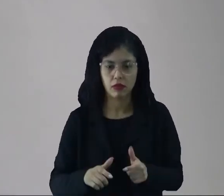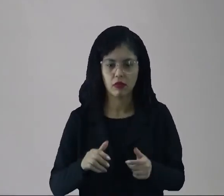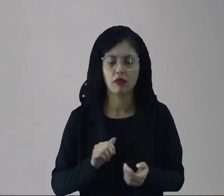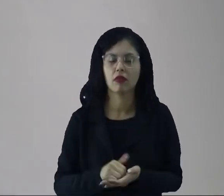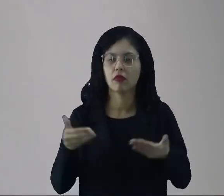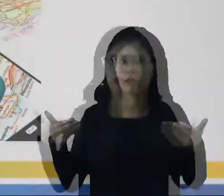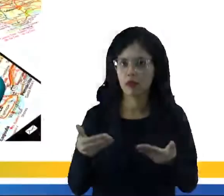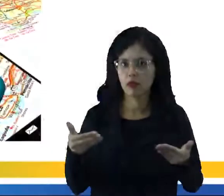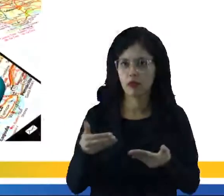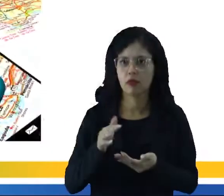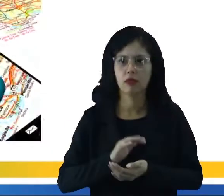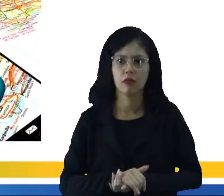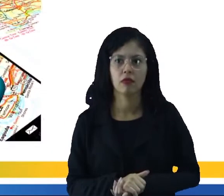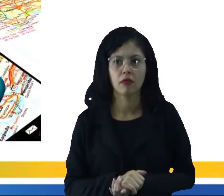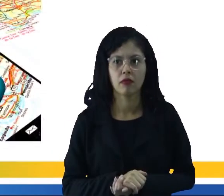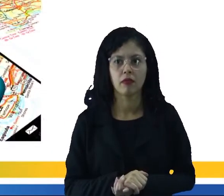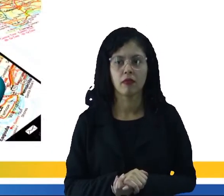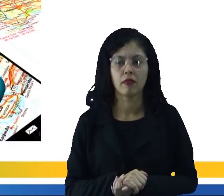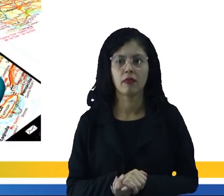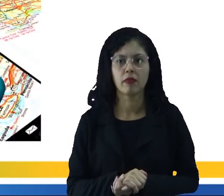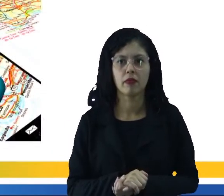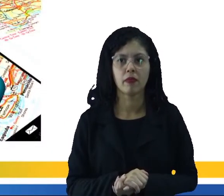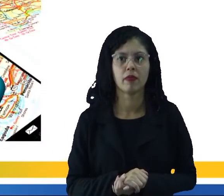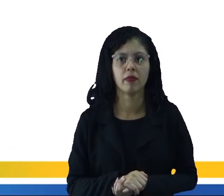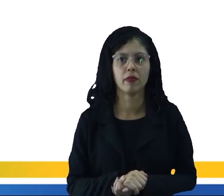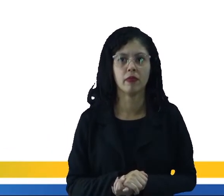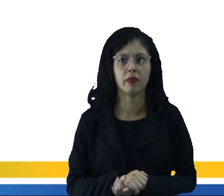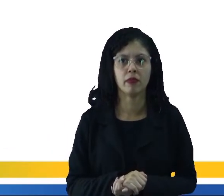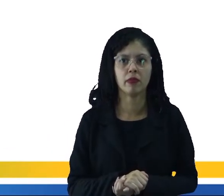localização mais eficiente.